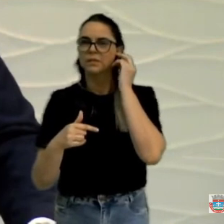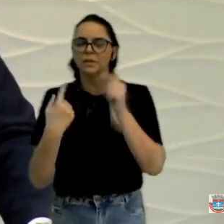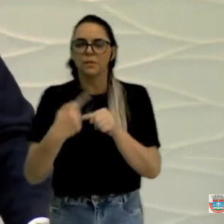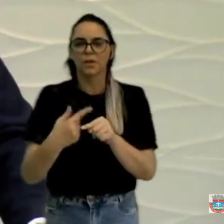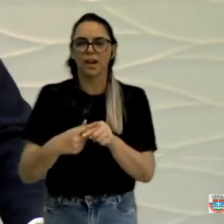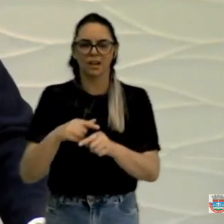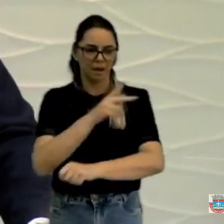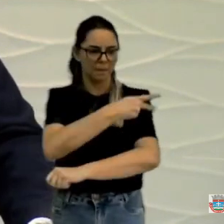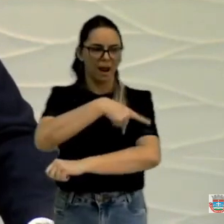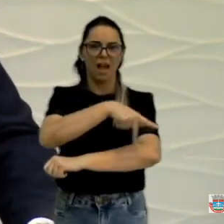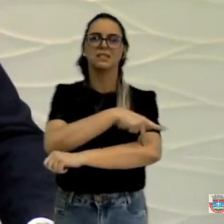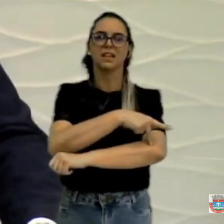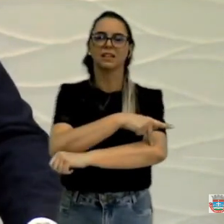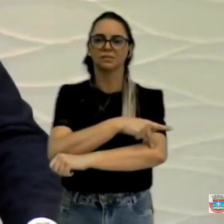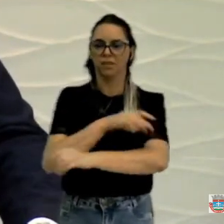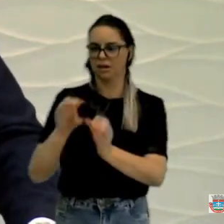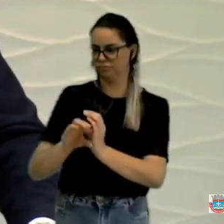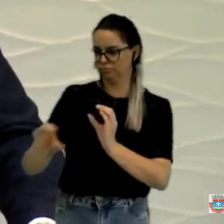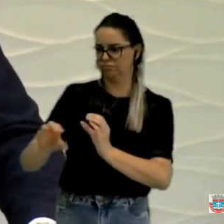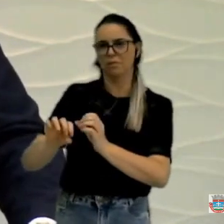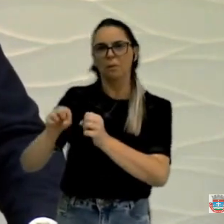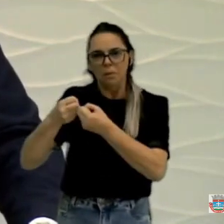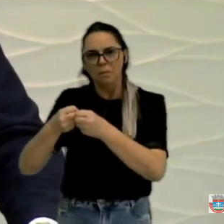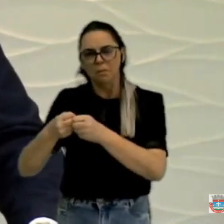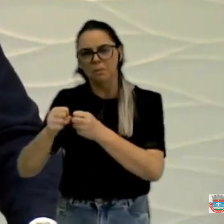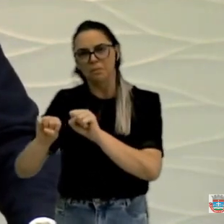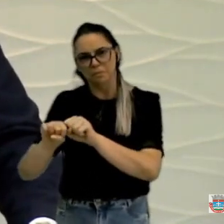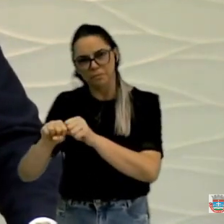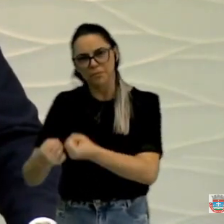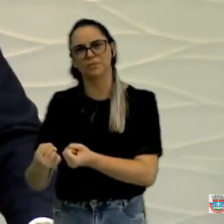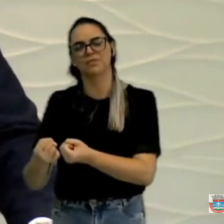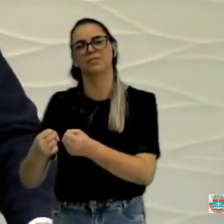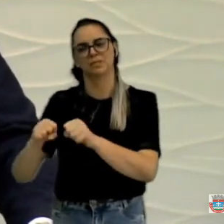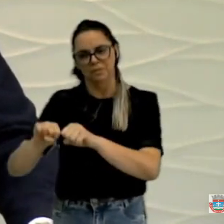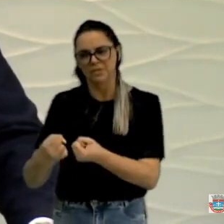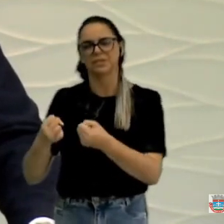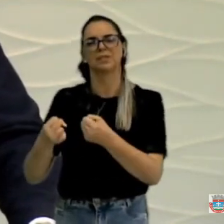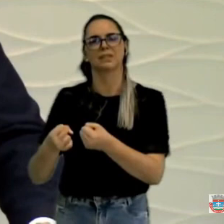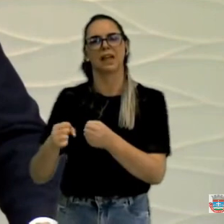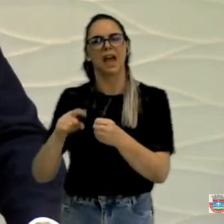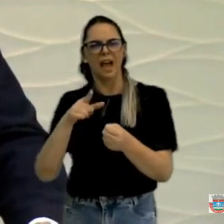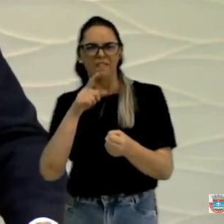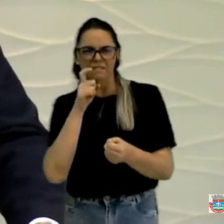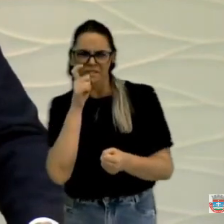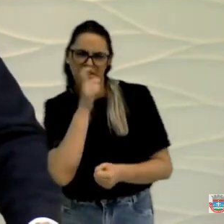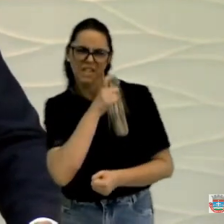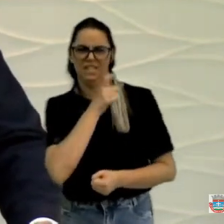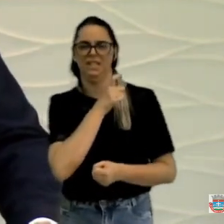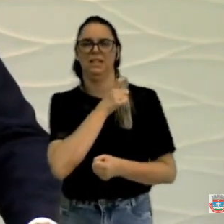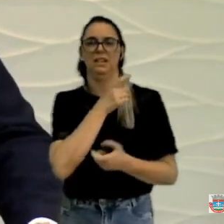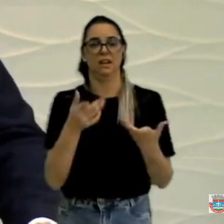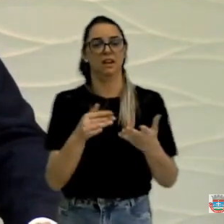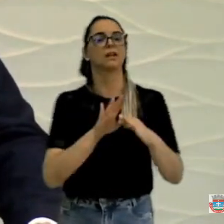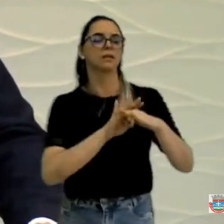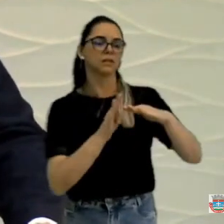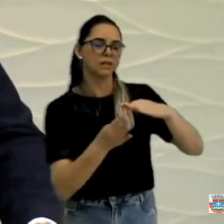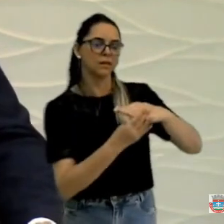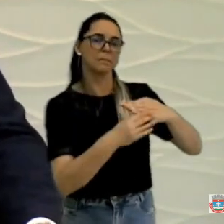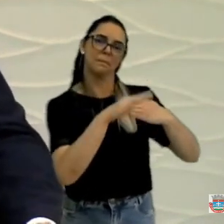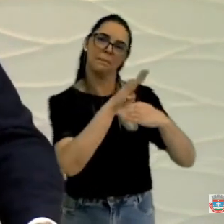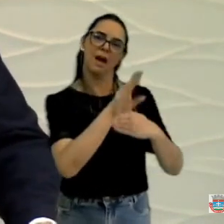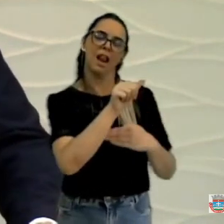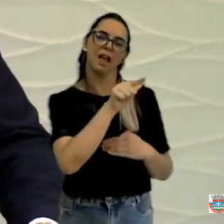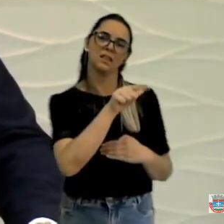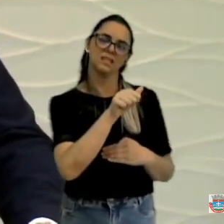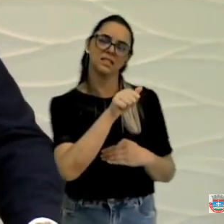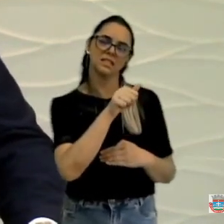Nova. Coisa totalmente inverdade, porque se fosse dessa forma, a Balança também não estava sem água, o Alto